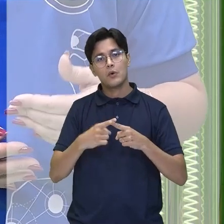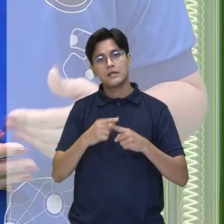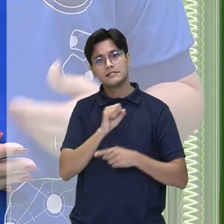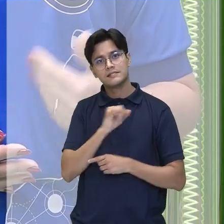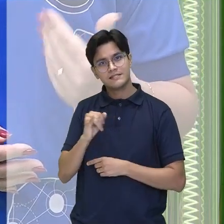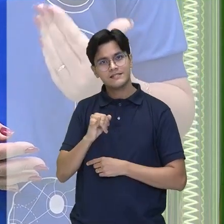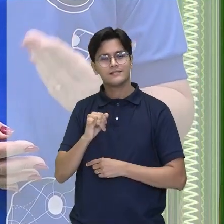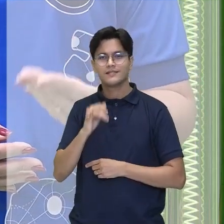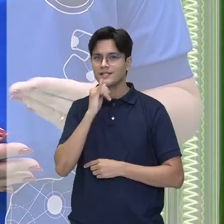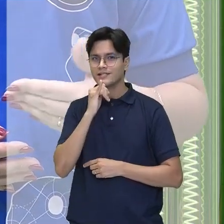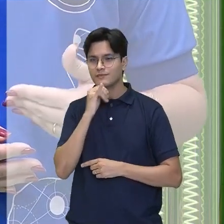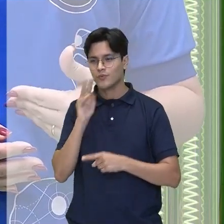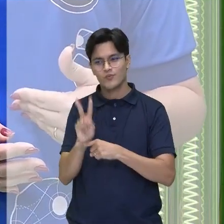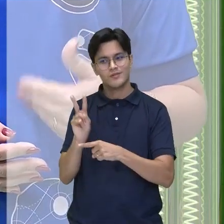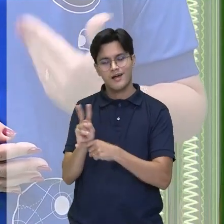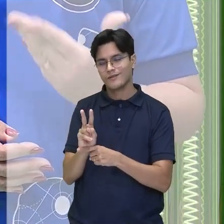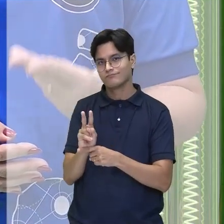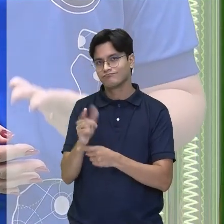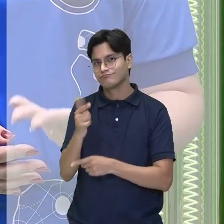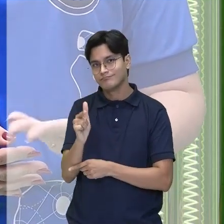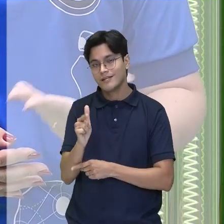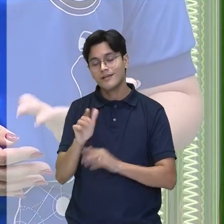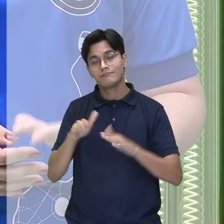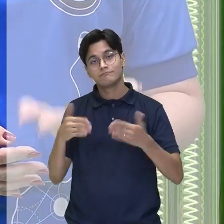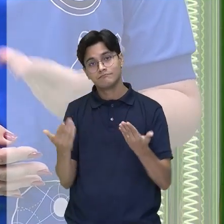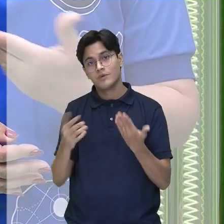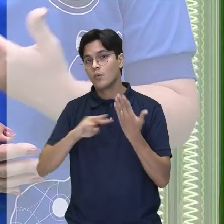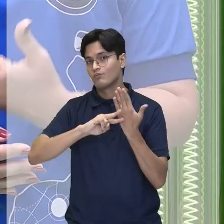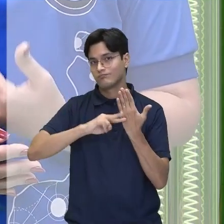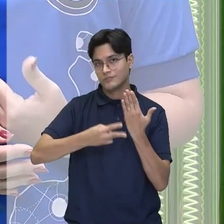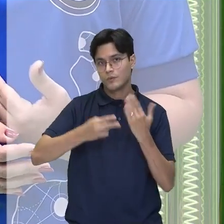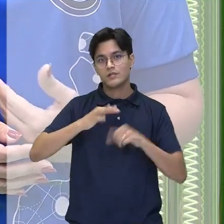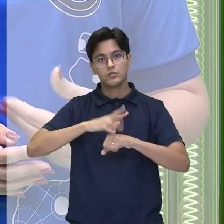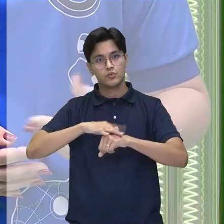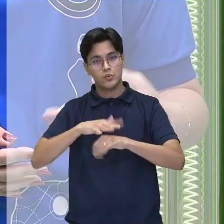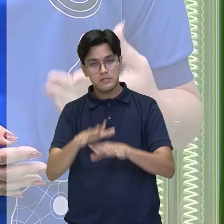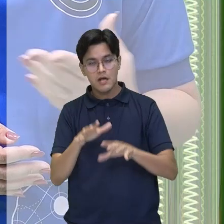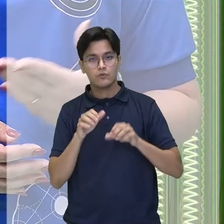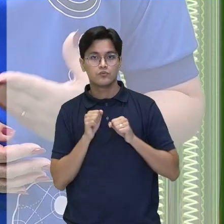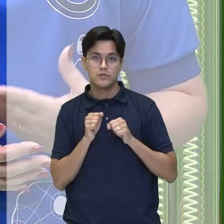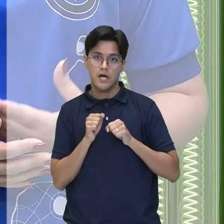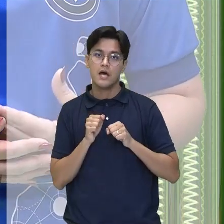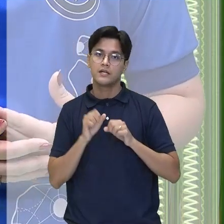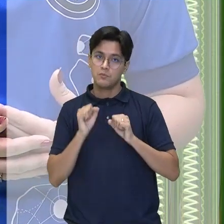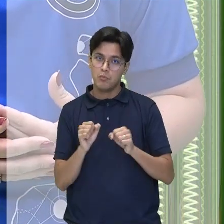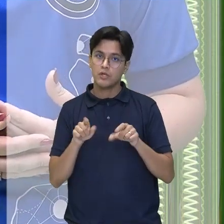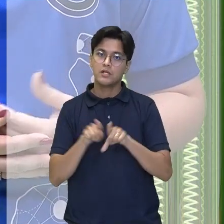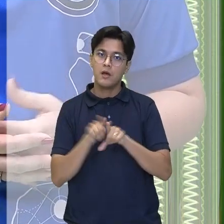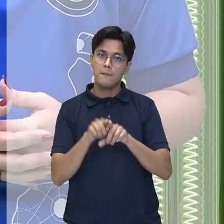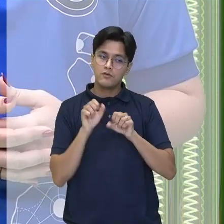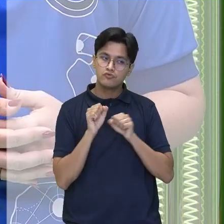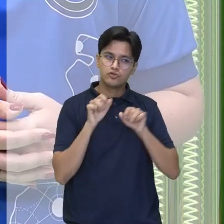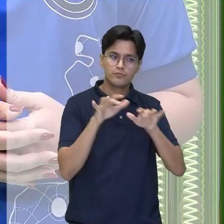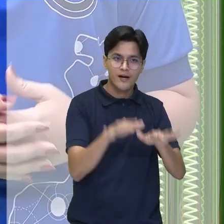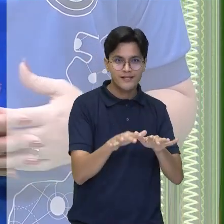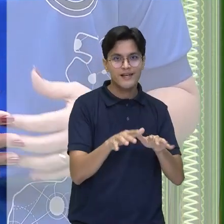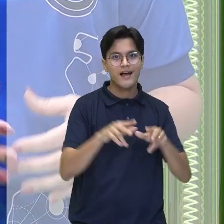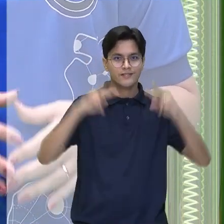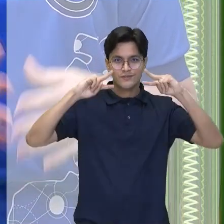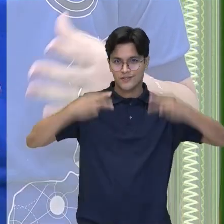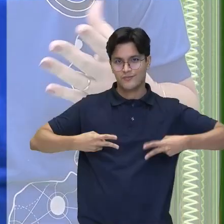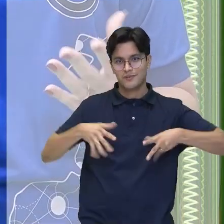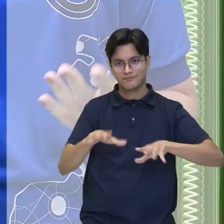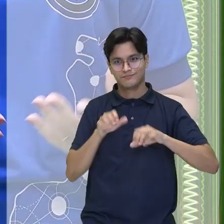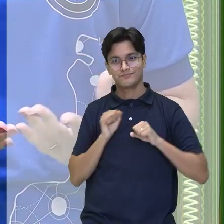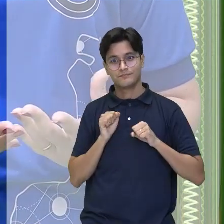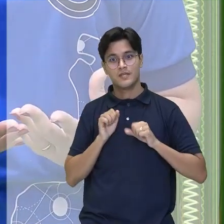carrapatos, e esses vetores, né, de doenças podem nos atingir, podem então transmitir doenças para nós. Então